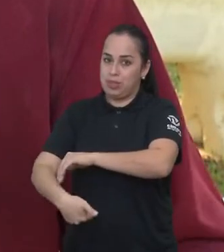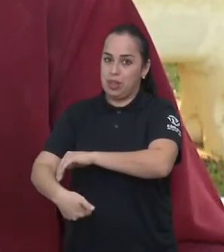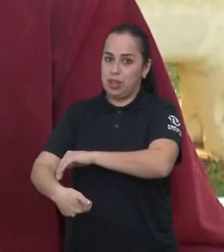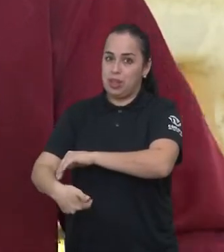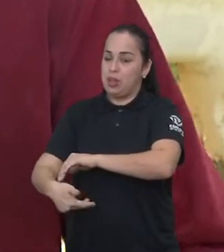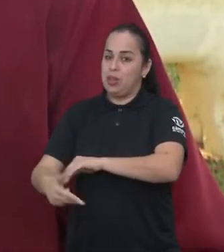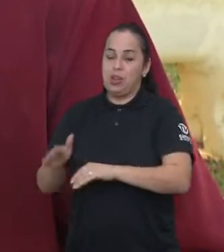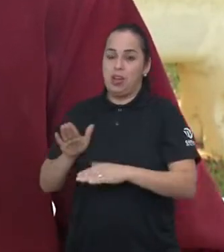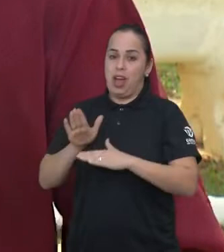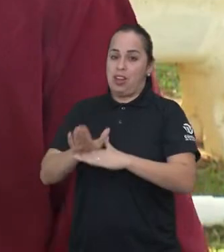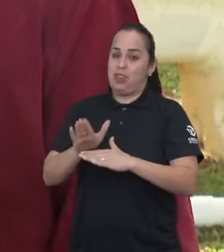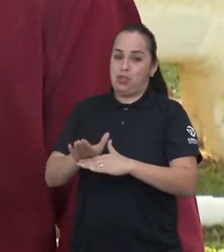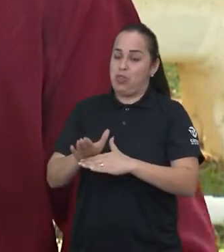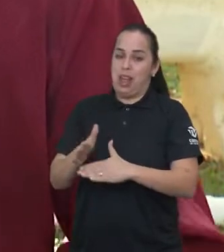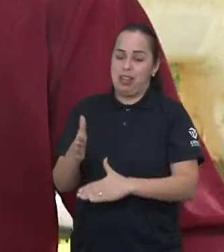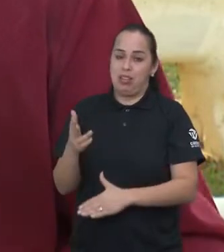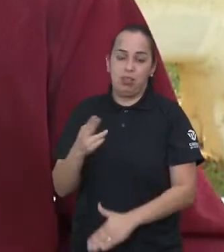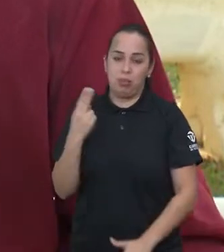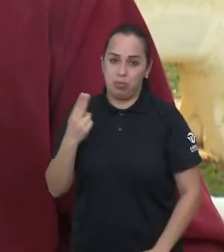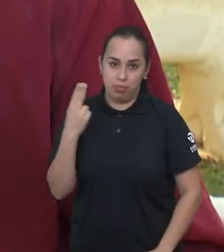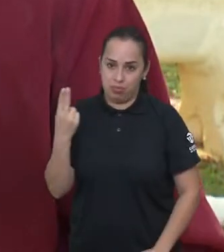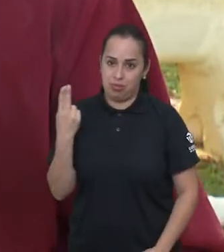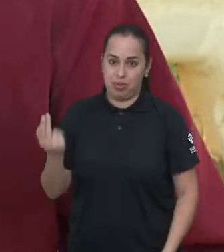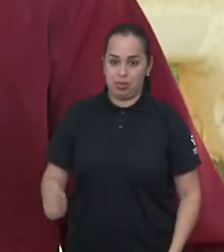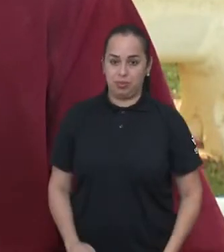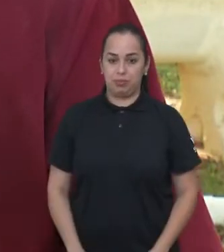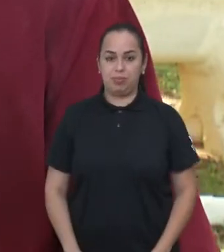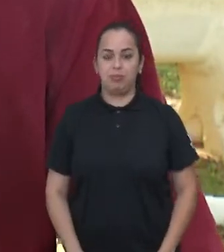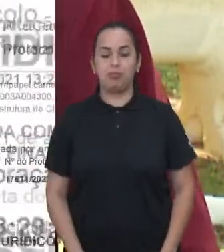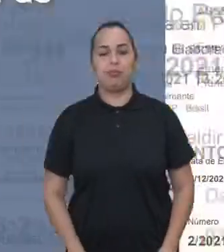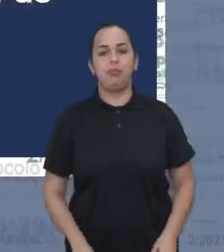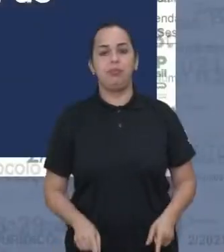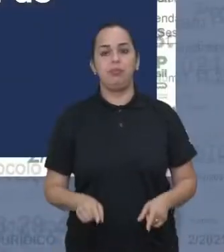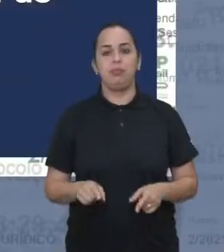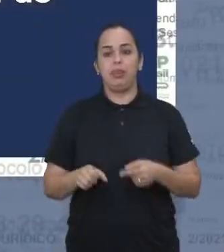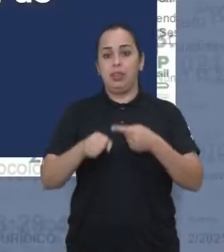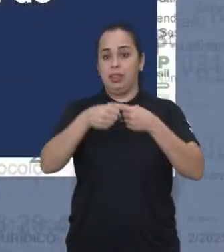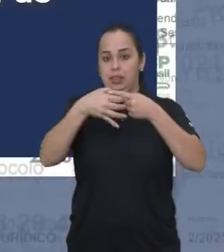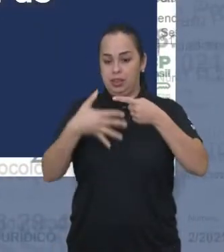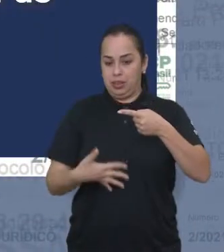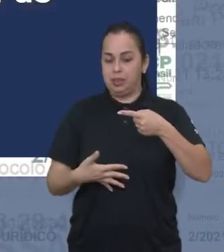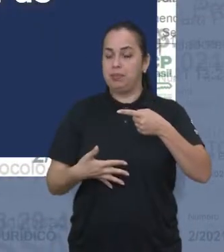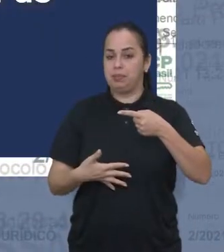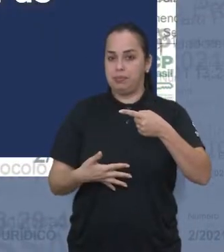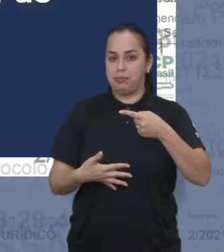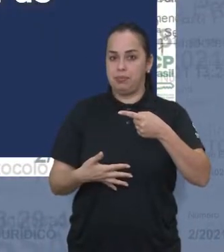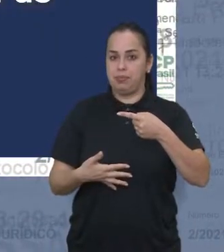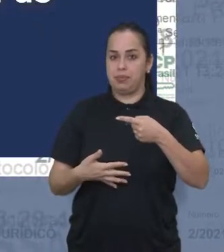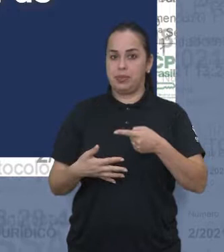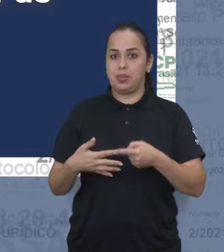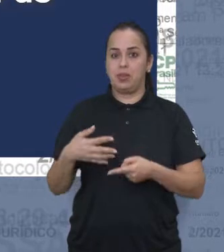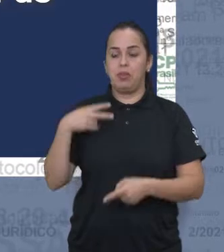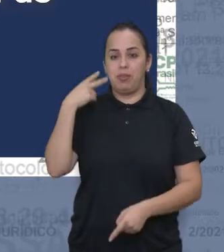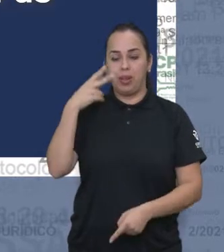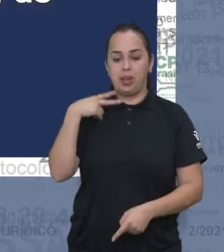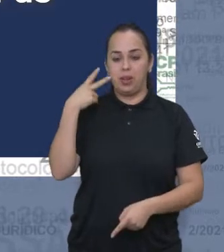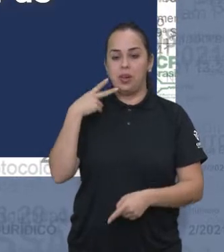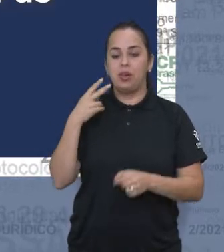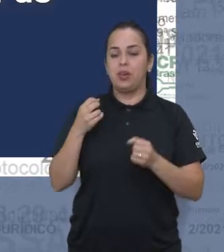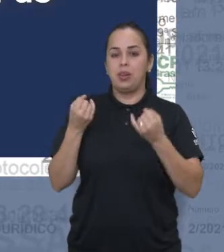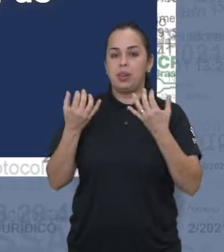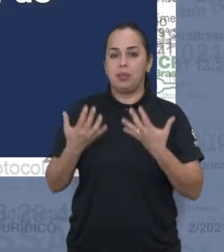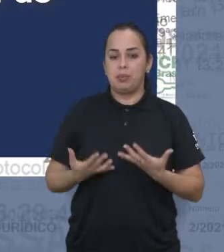muito e as lesões são irreversíveis na justificativa do projeto de lei o vereador